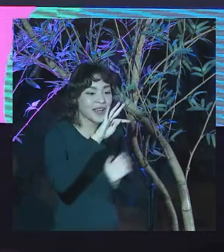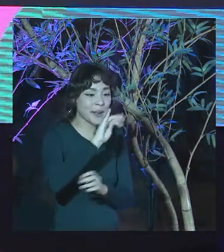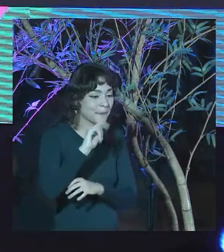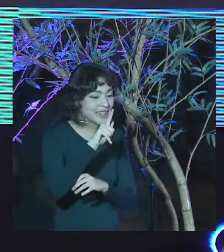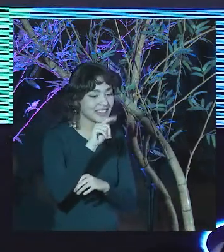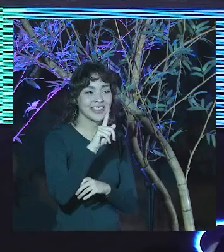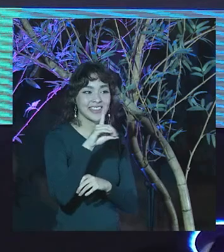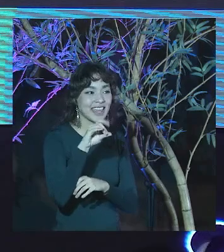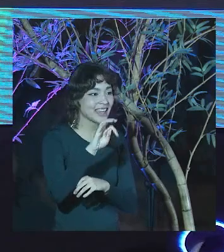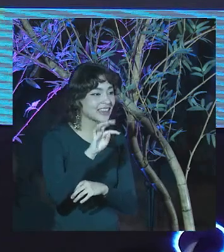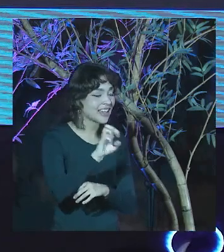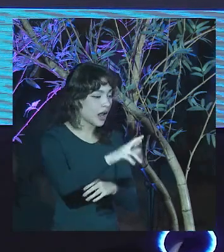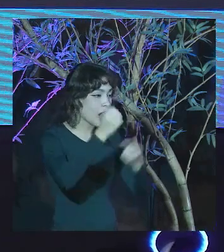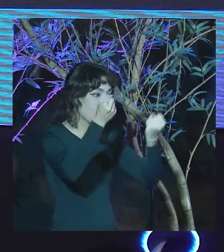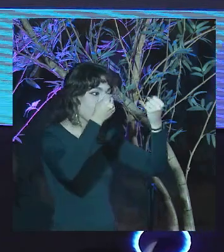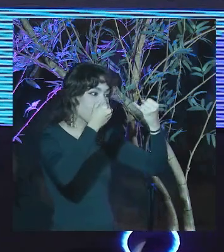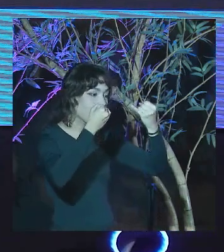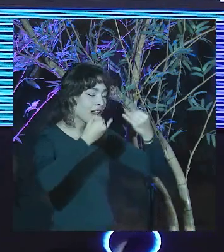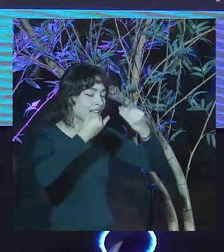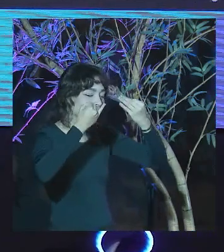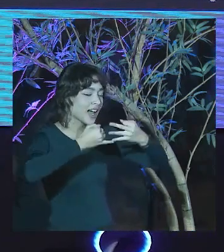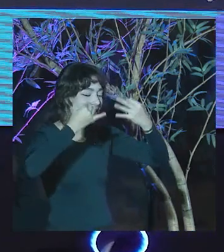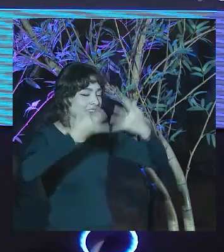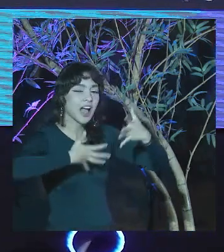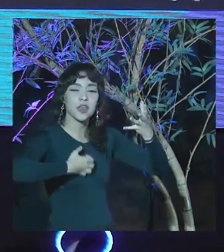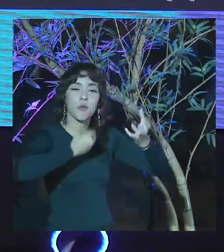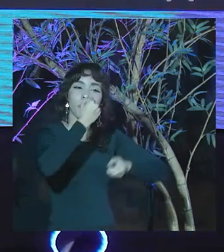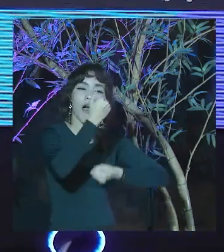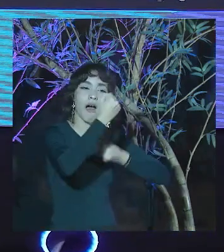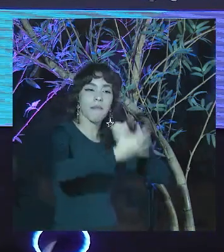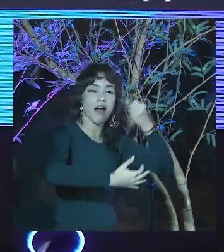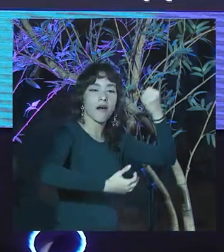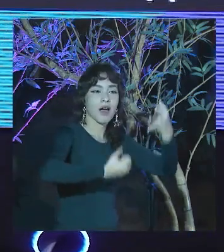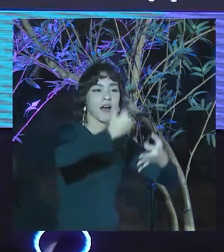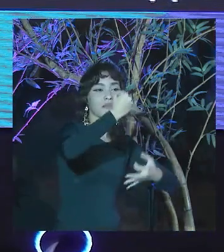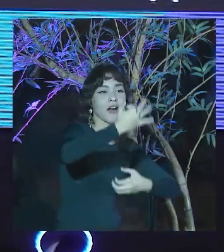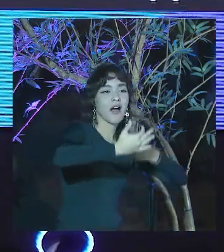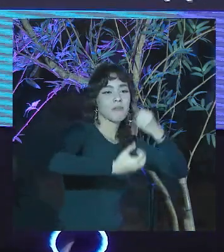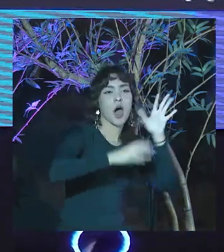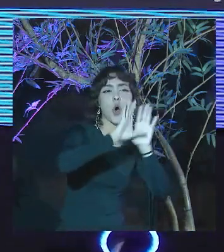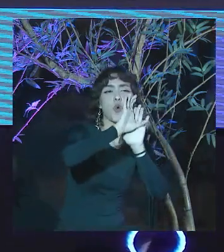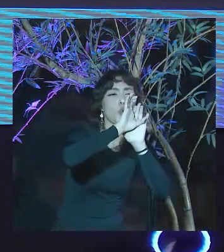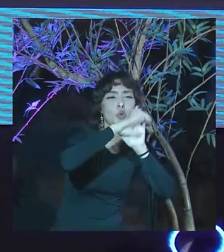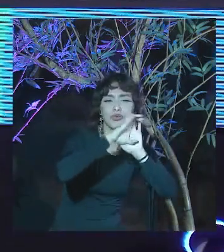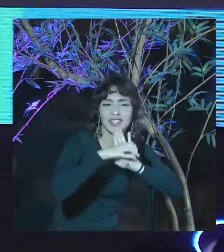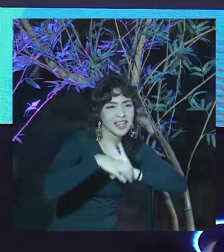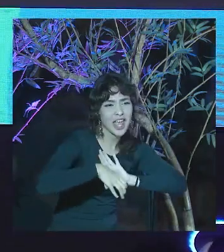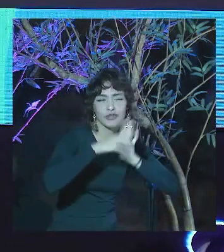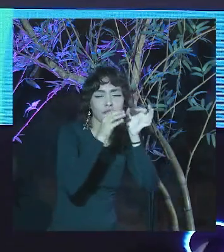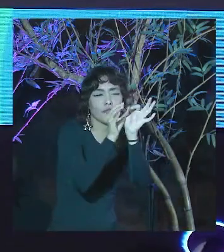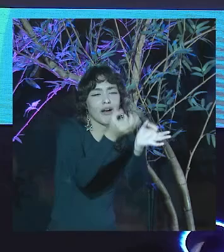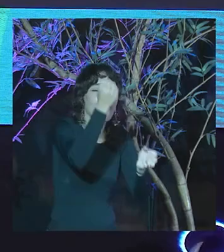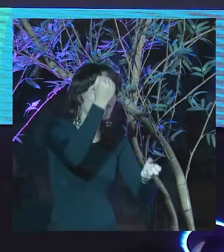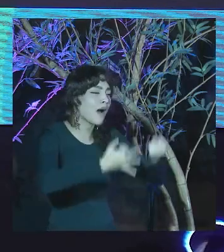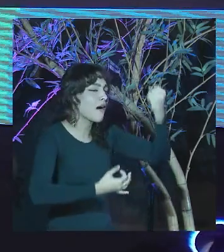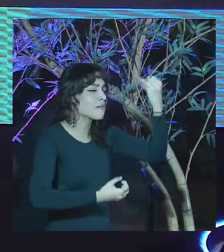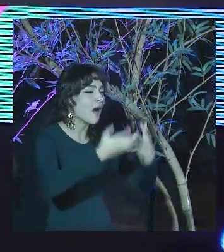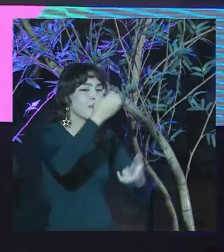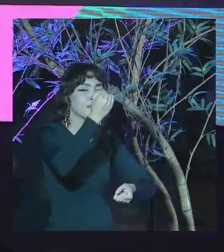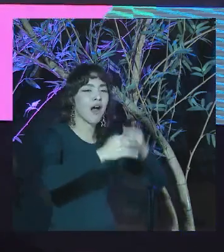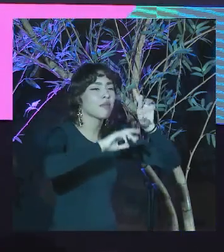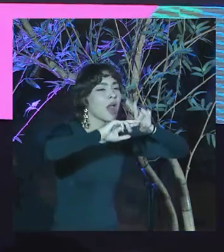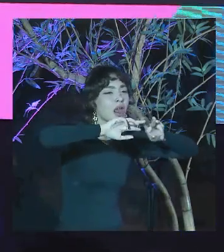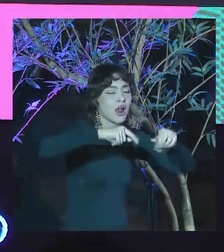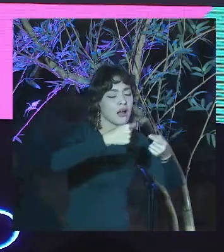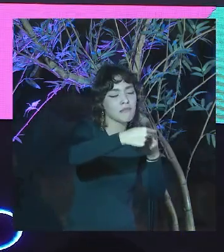E eu peguei e eu comecei a contar para ela um conceito clássico de Big Data: volume, velocidade,